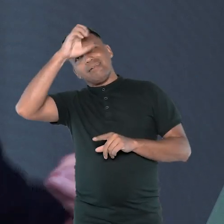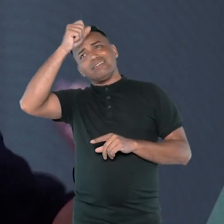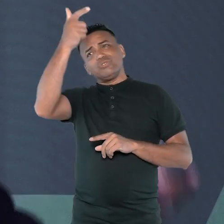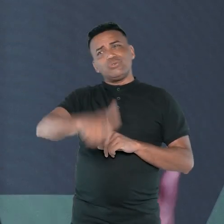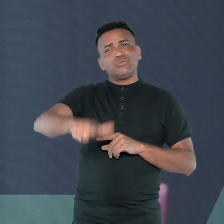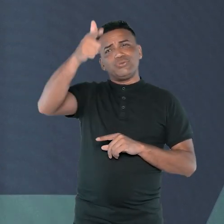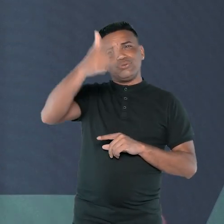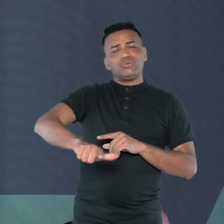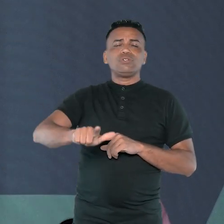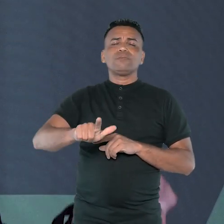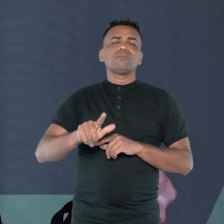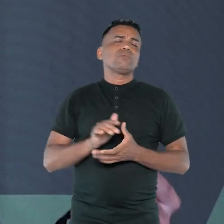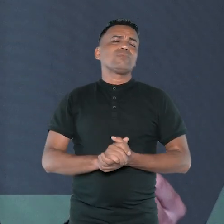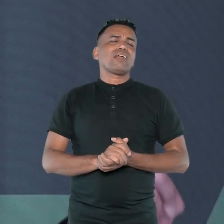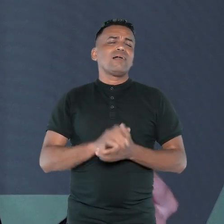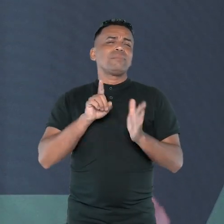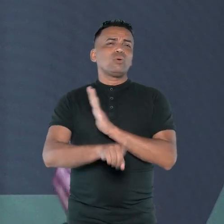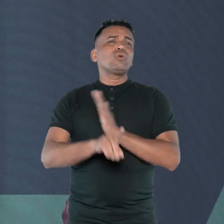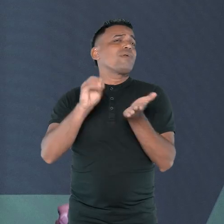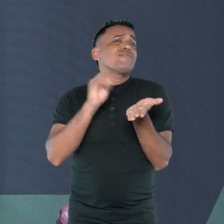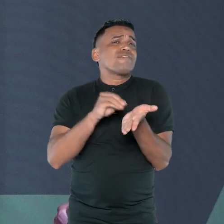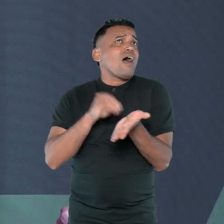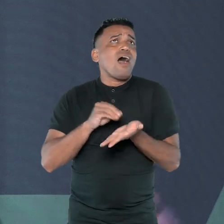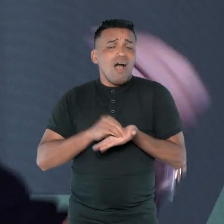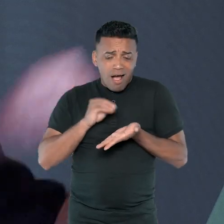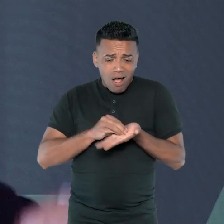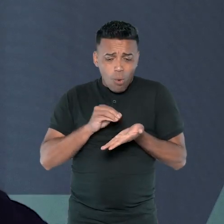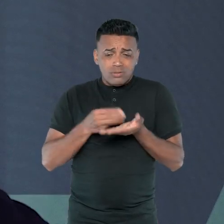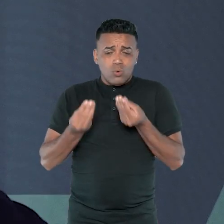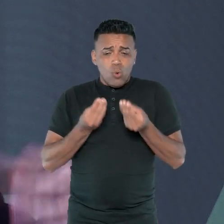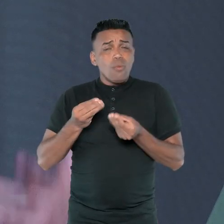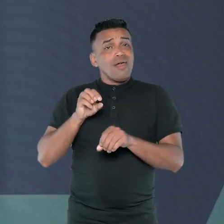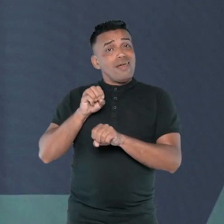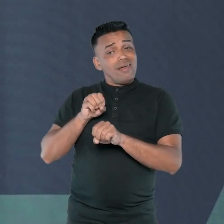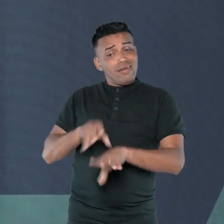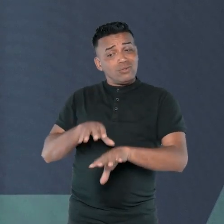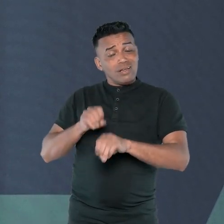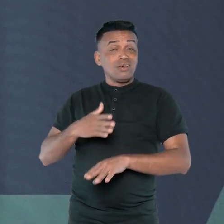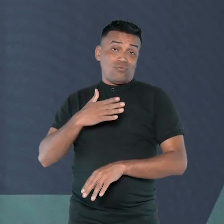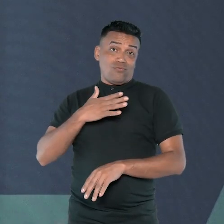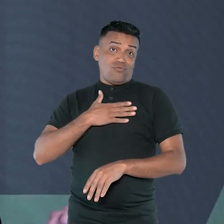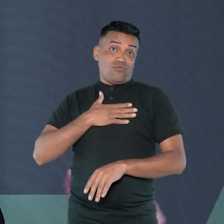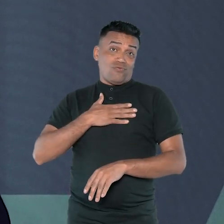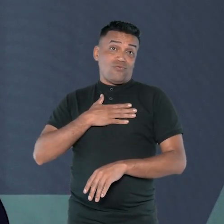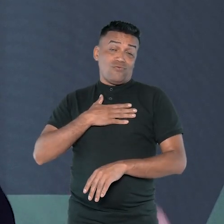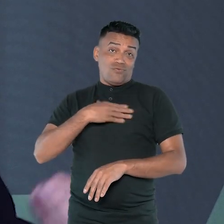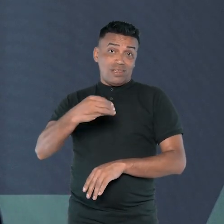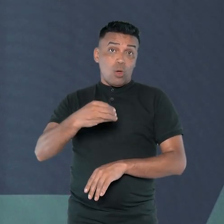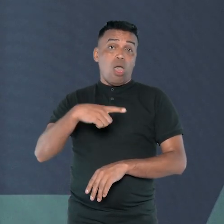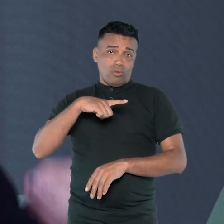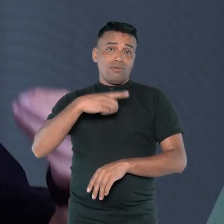o que falta, né? Assim, como nós podemos, na educação dos nossos filhos, eu tenho 3, como